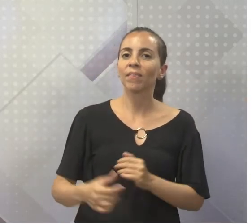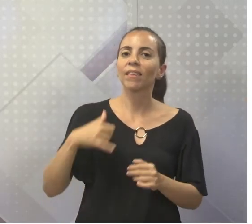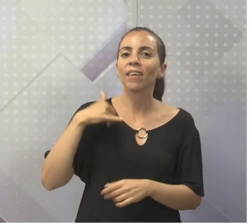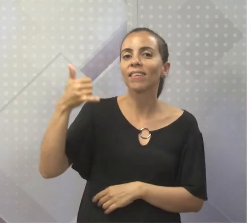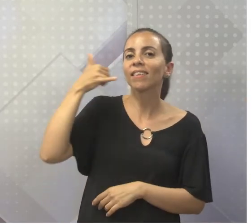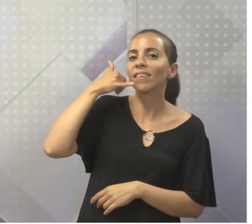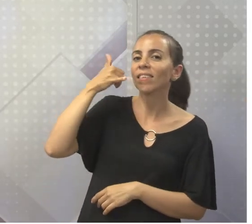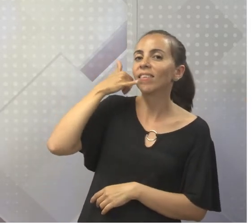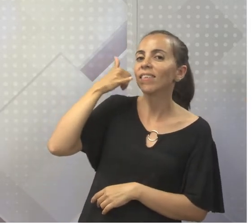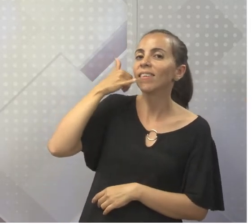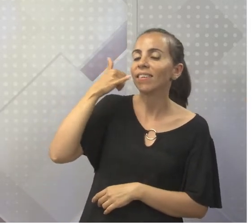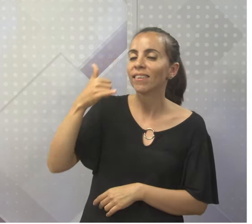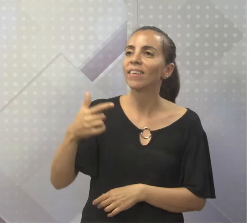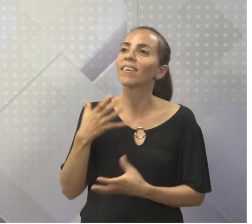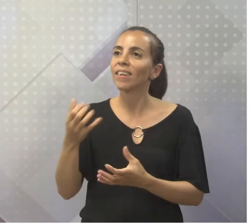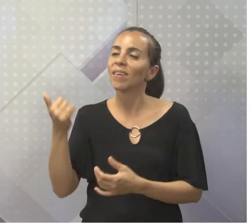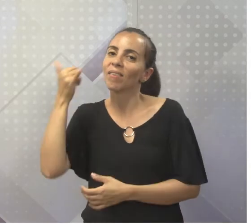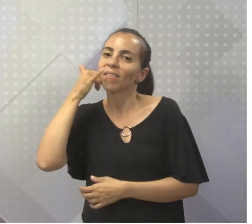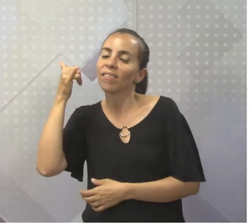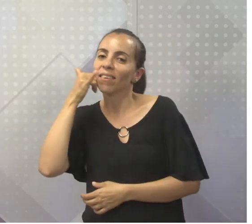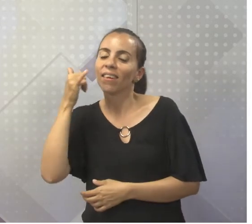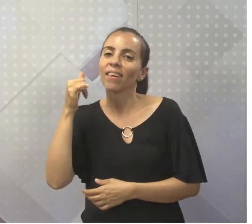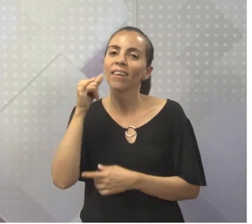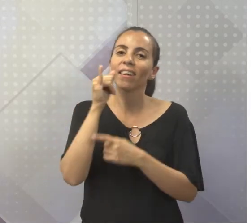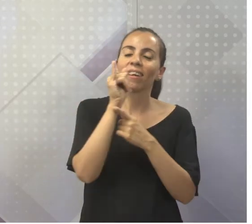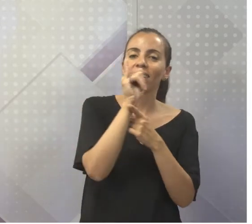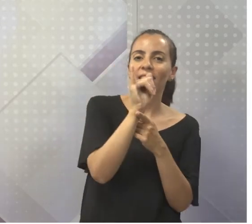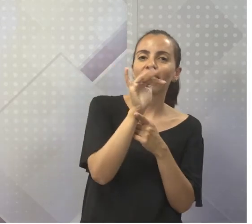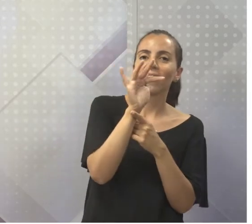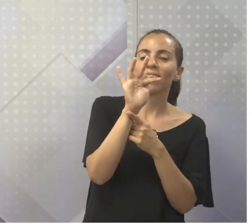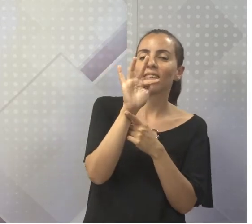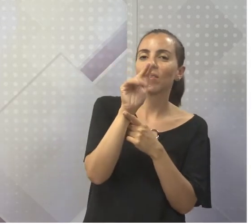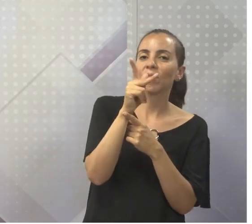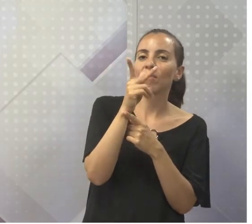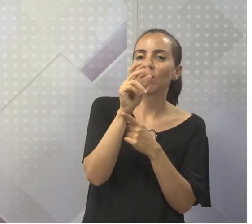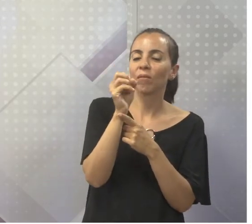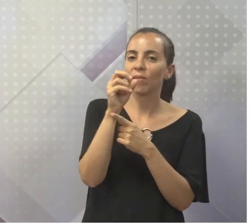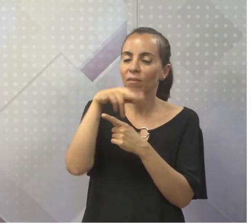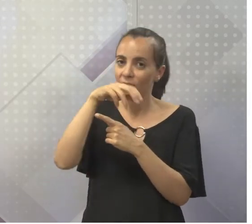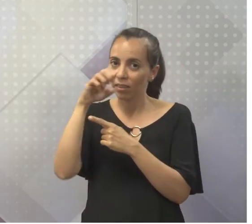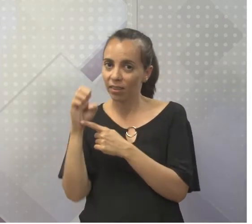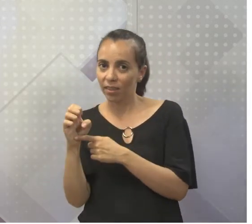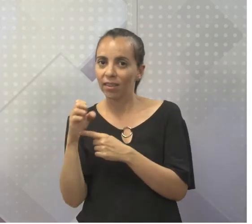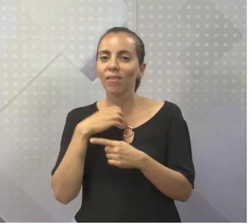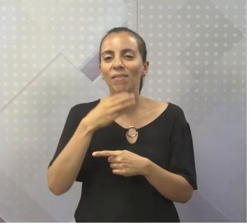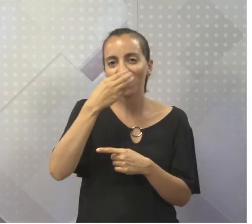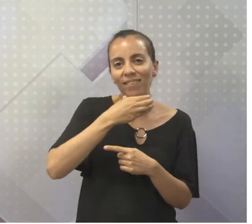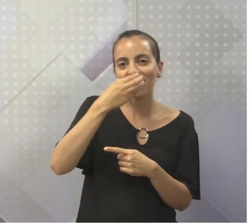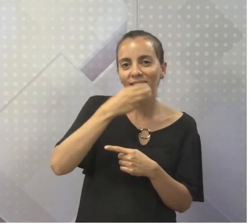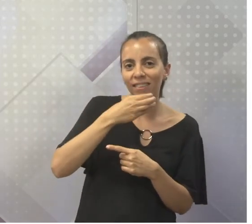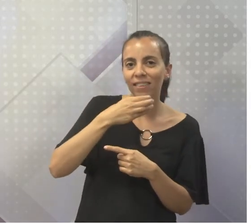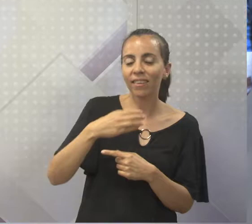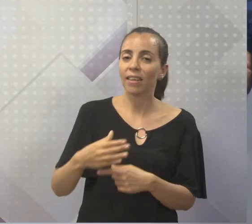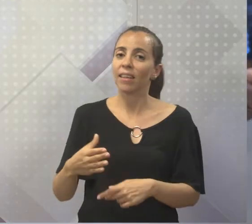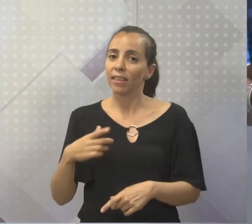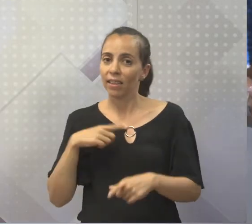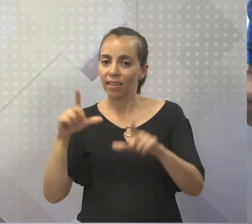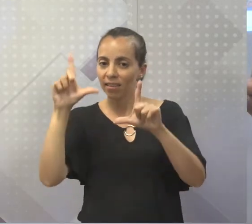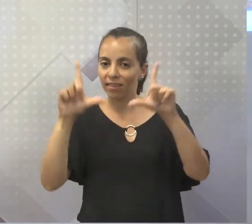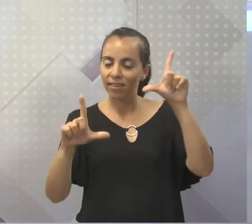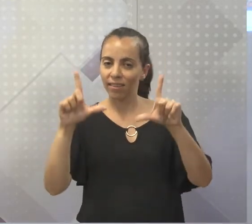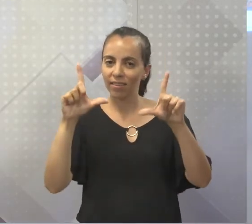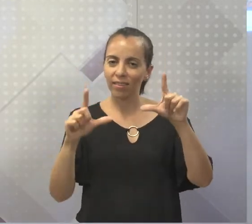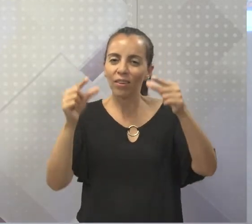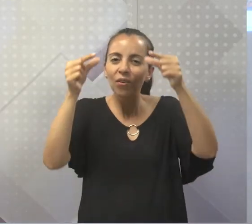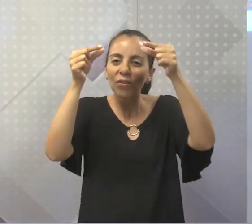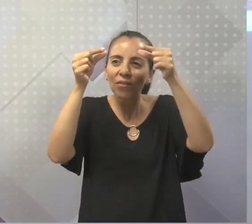iPhone para comprar um gás a asma ele seria o sou a mini tubo de imagem eu